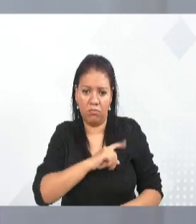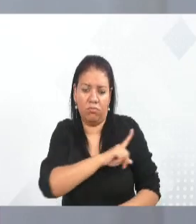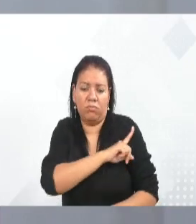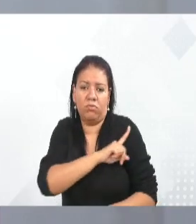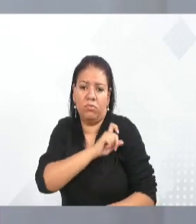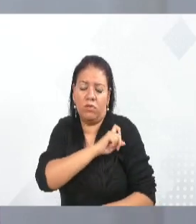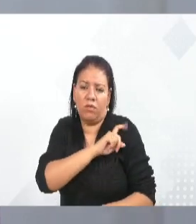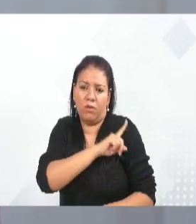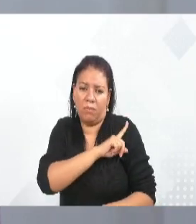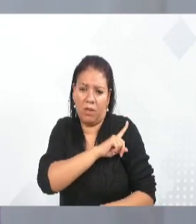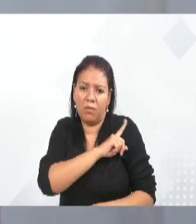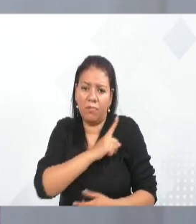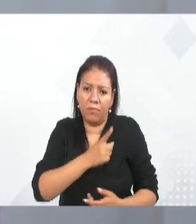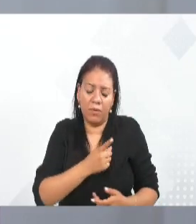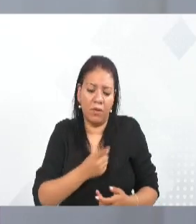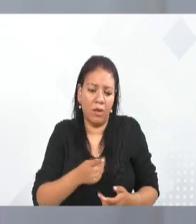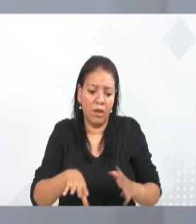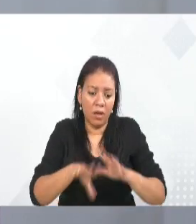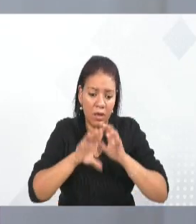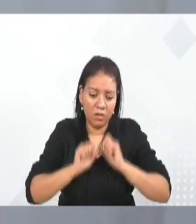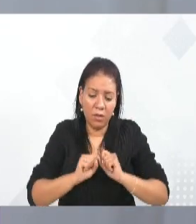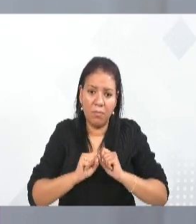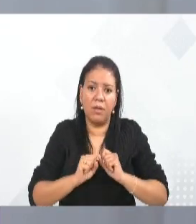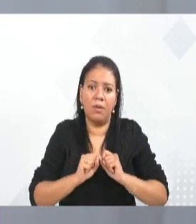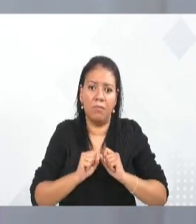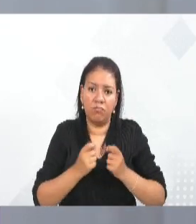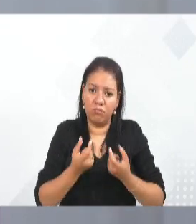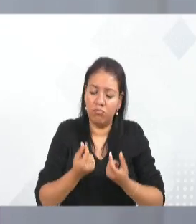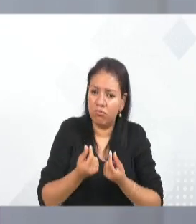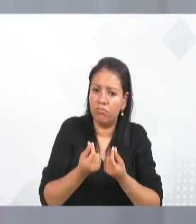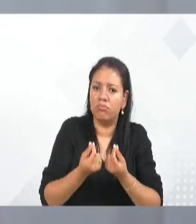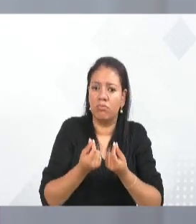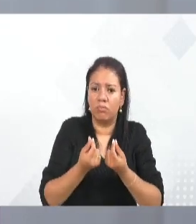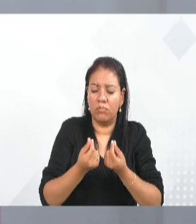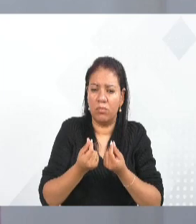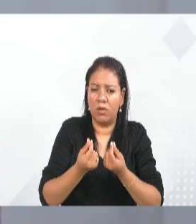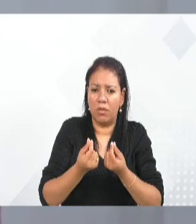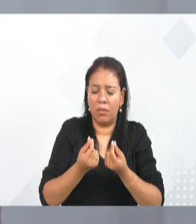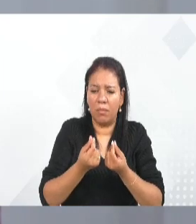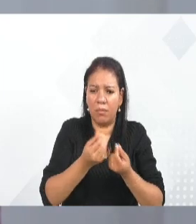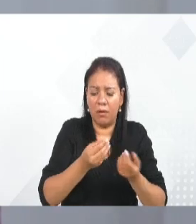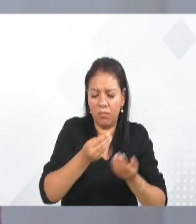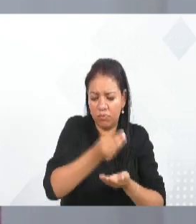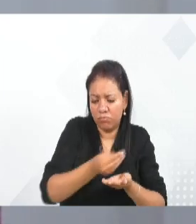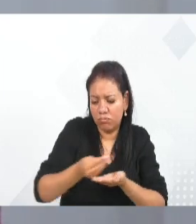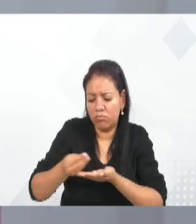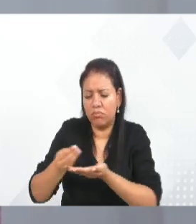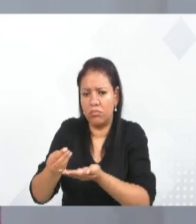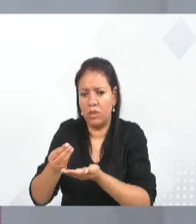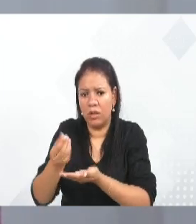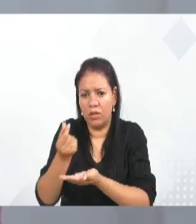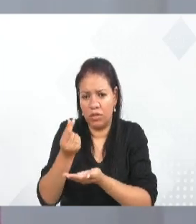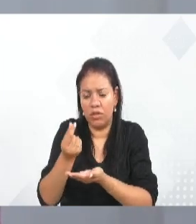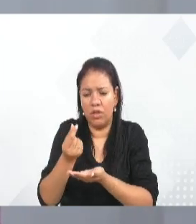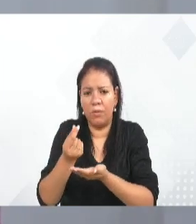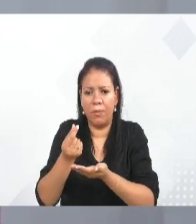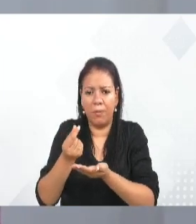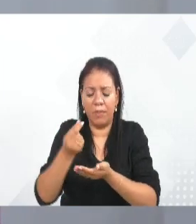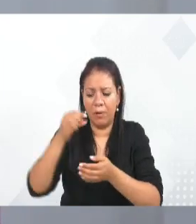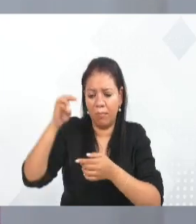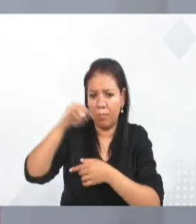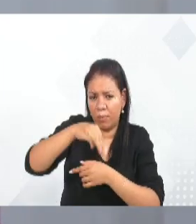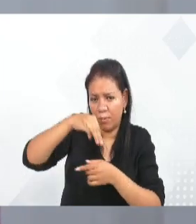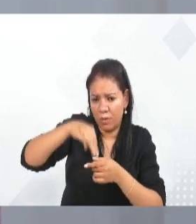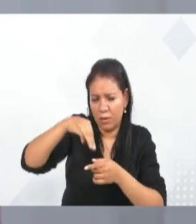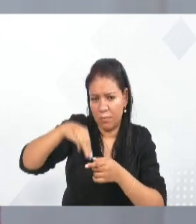recebemos recursos inclusive que foram transferidos pelo Fundo Nacional para o Fundo Municipal de Saúde que inclusive